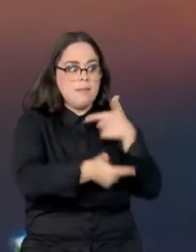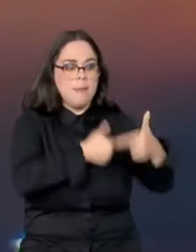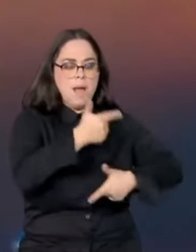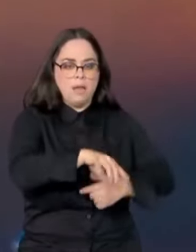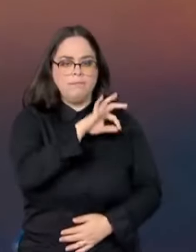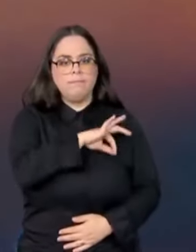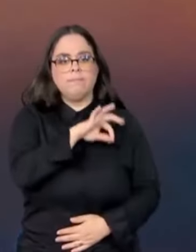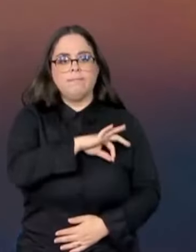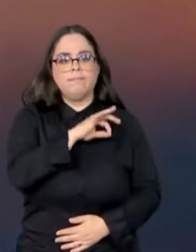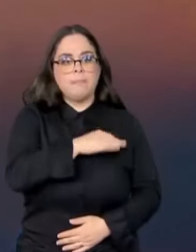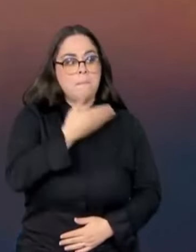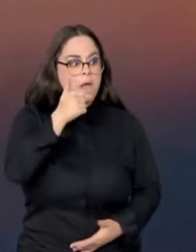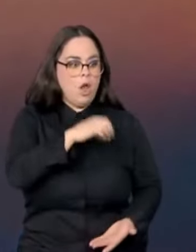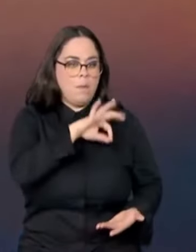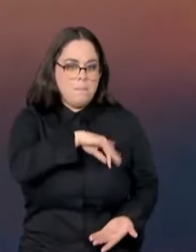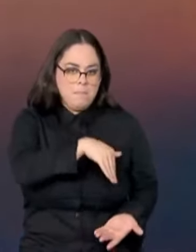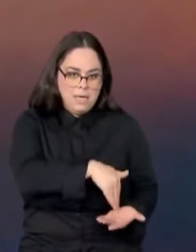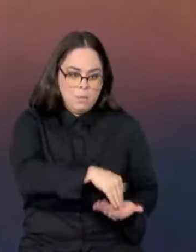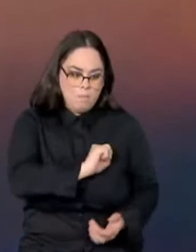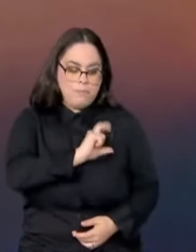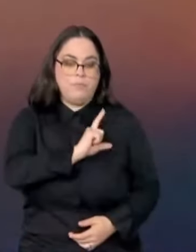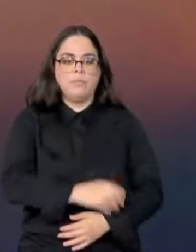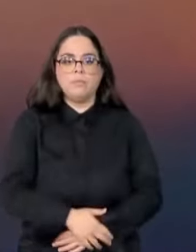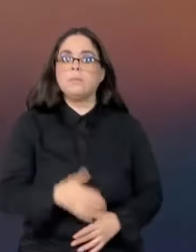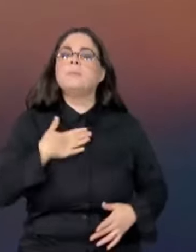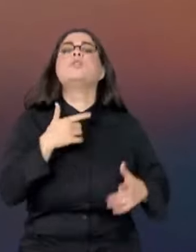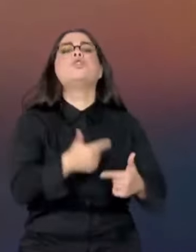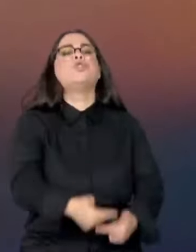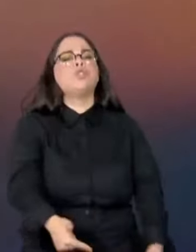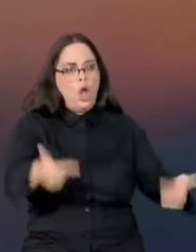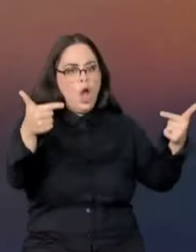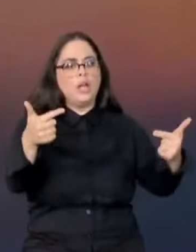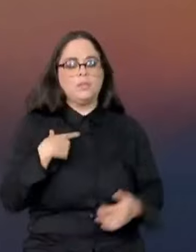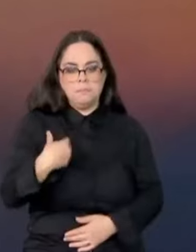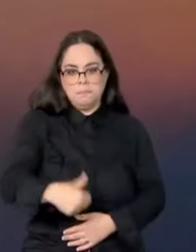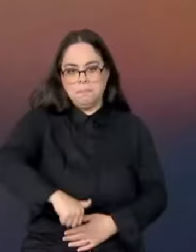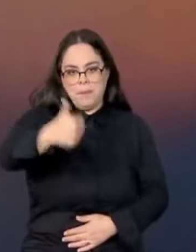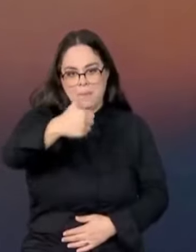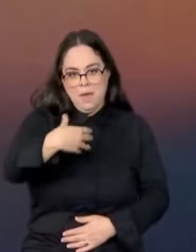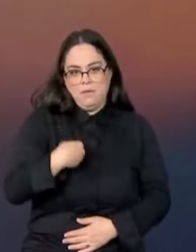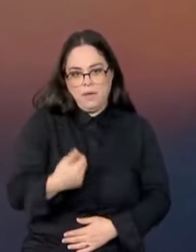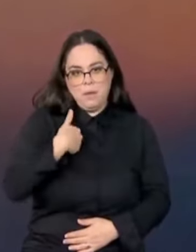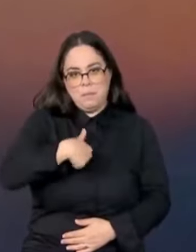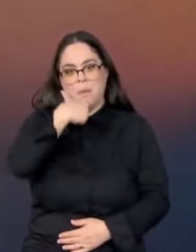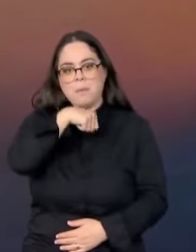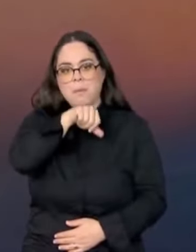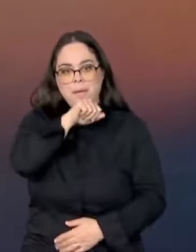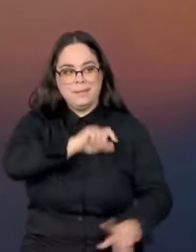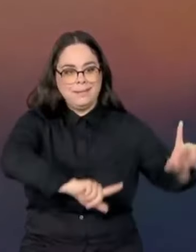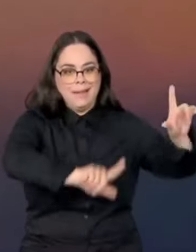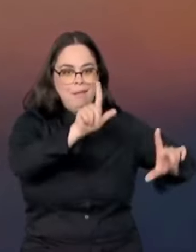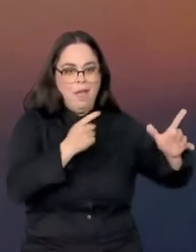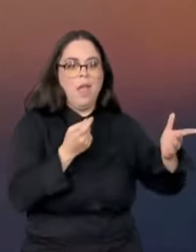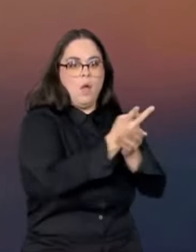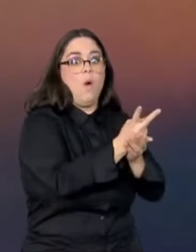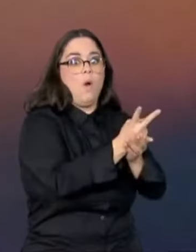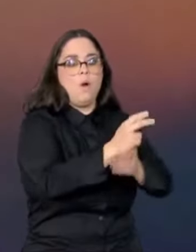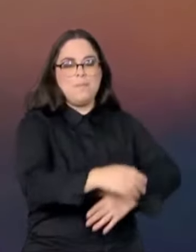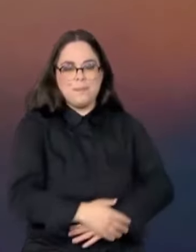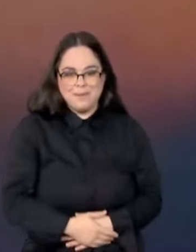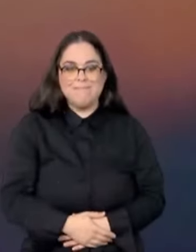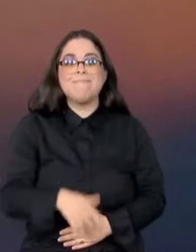mais do que o salário mínimo. Eu tive sorte de ser o primeiro filho da minha mãe a ter uma televisão. Eu